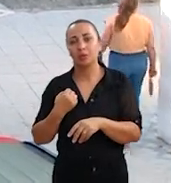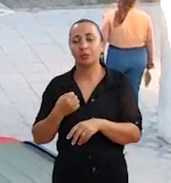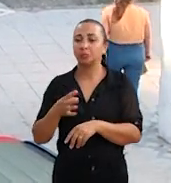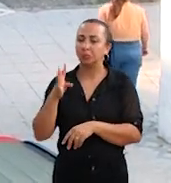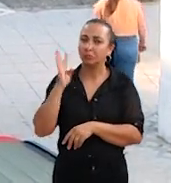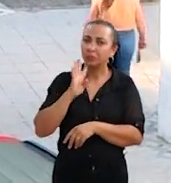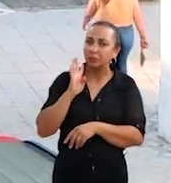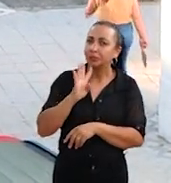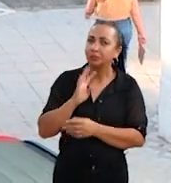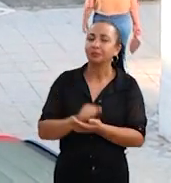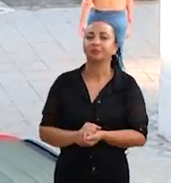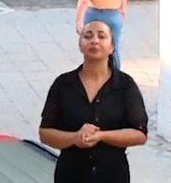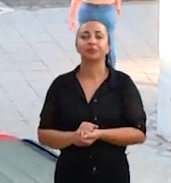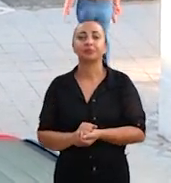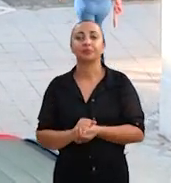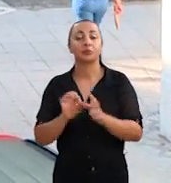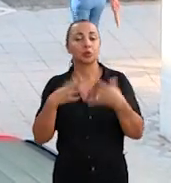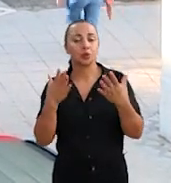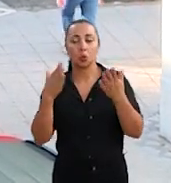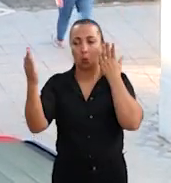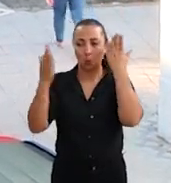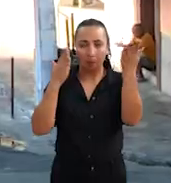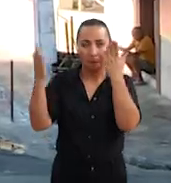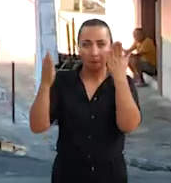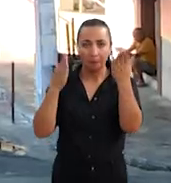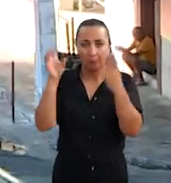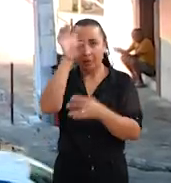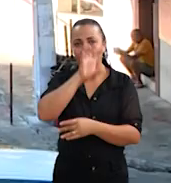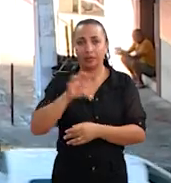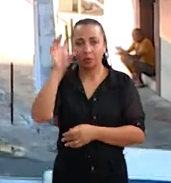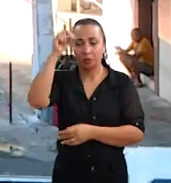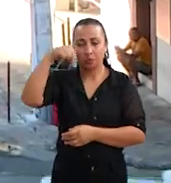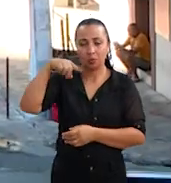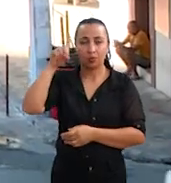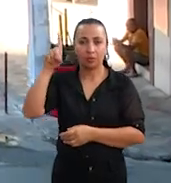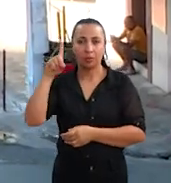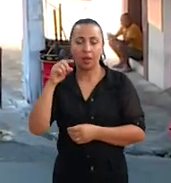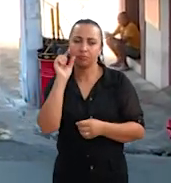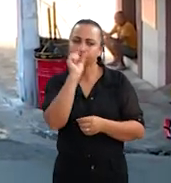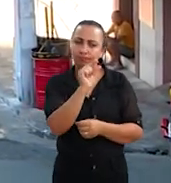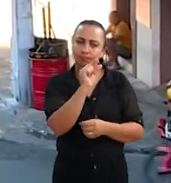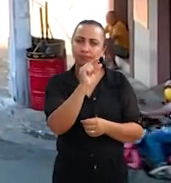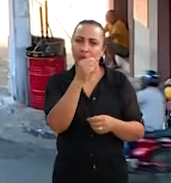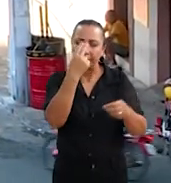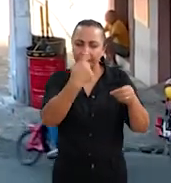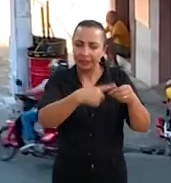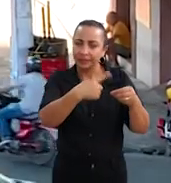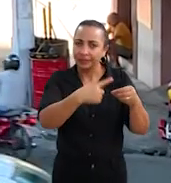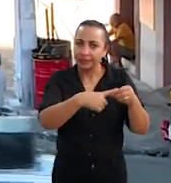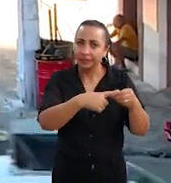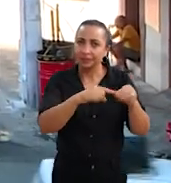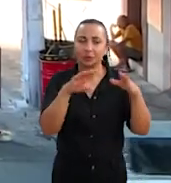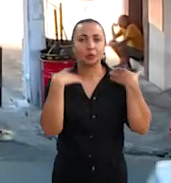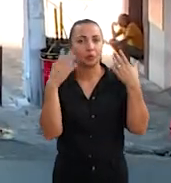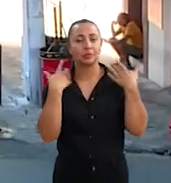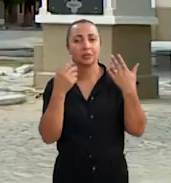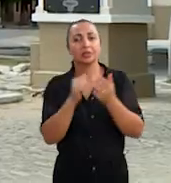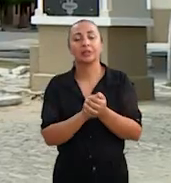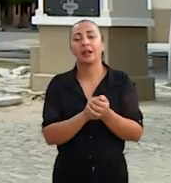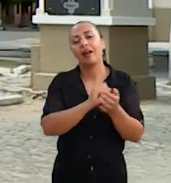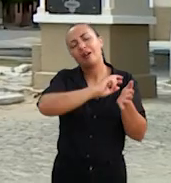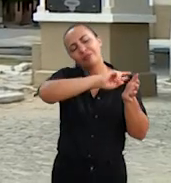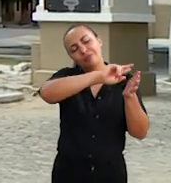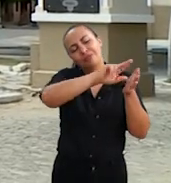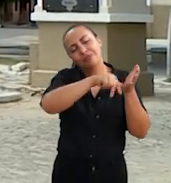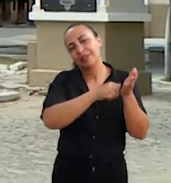bastante interessante. Que quando comparamos aqui na região do Nordeste, pequenas cidades turísticas,